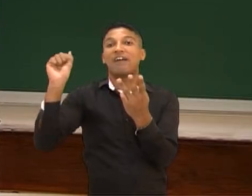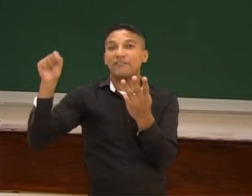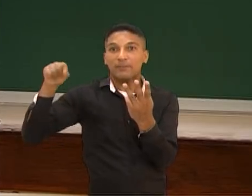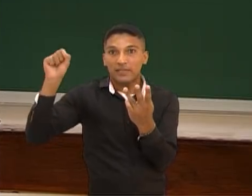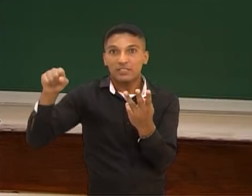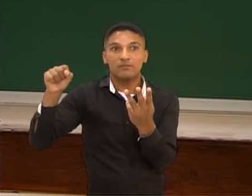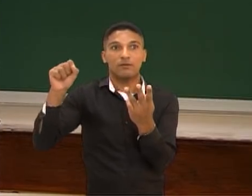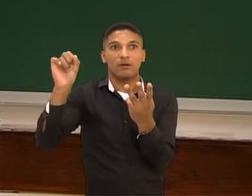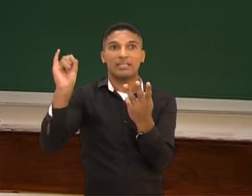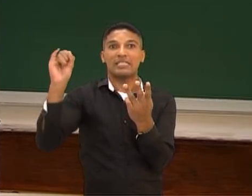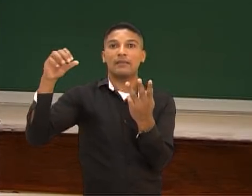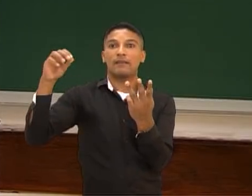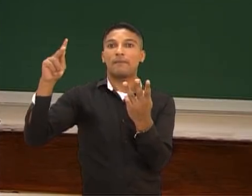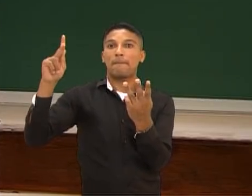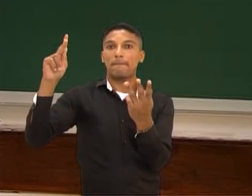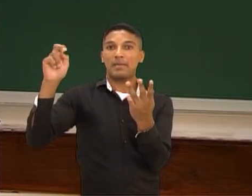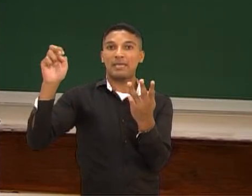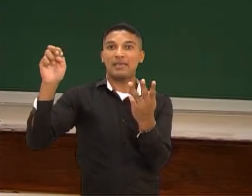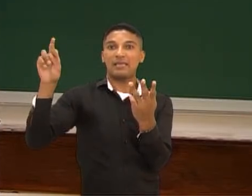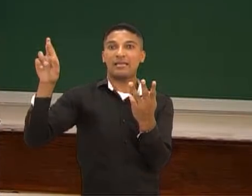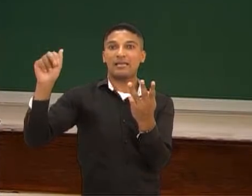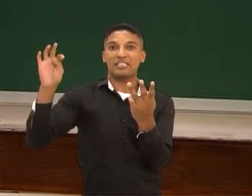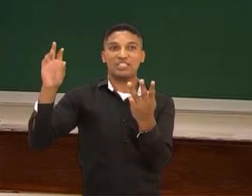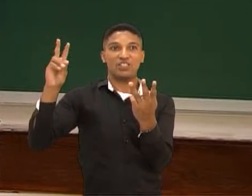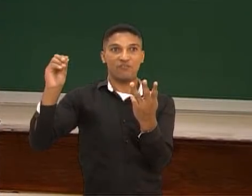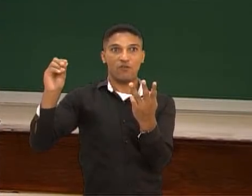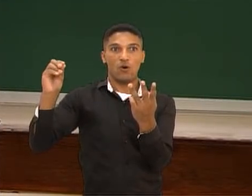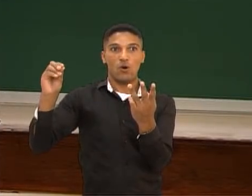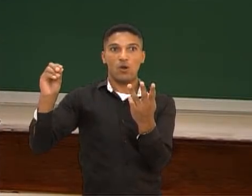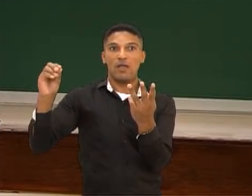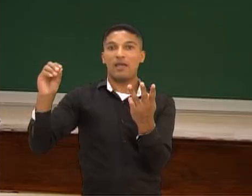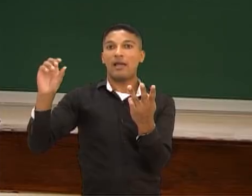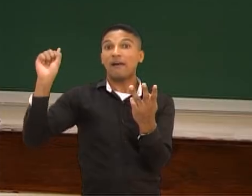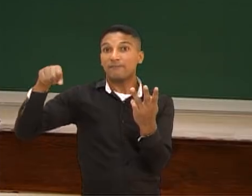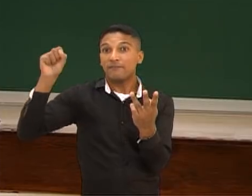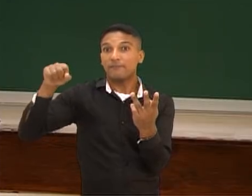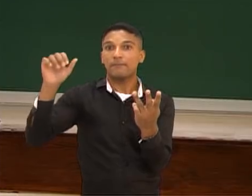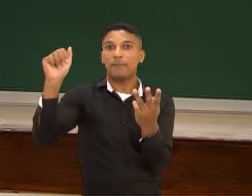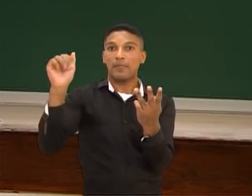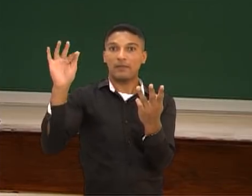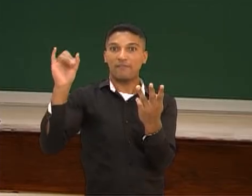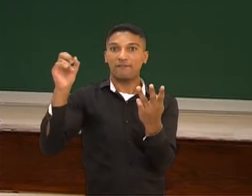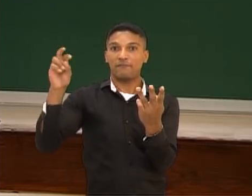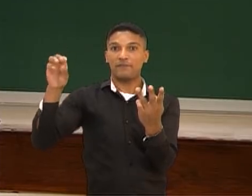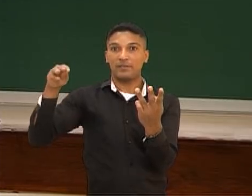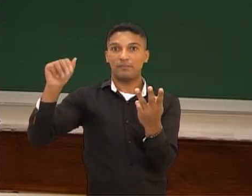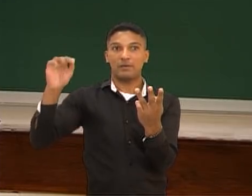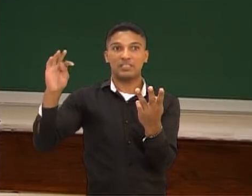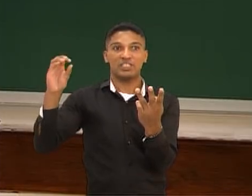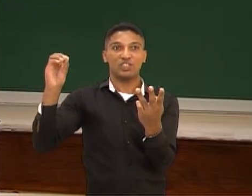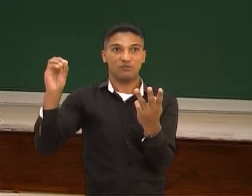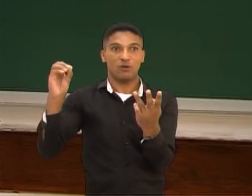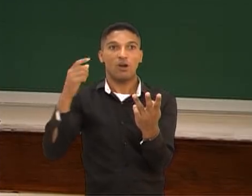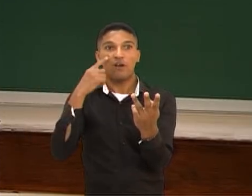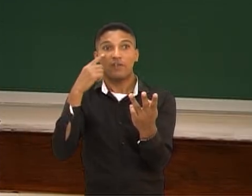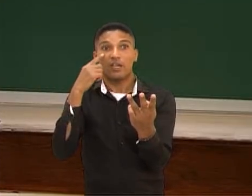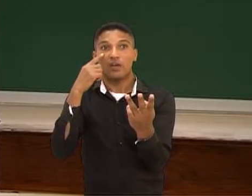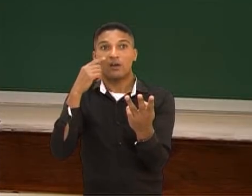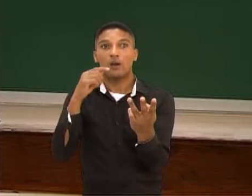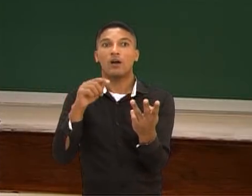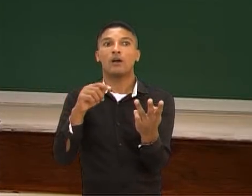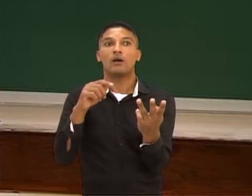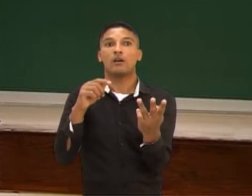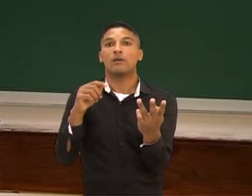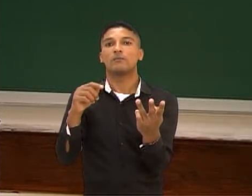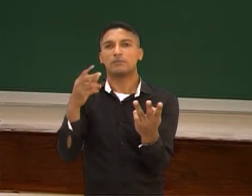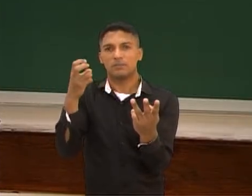olham. Então, o correspondente a eu é o me, a tu é o te, a ele é o se, a ele ou a ela, né, que pode ser ela